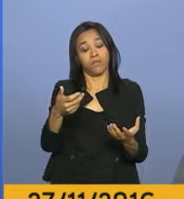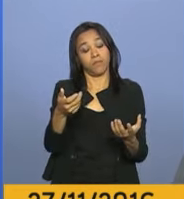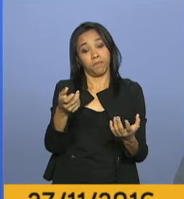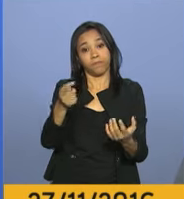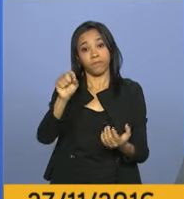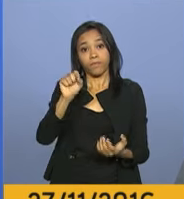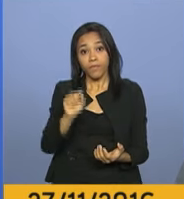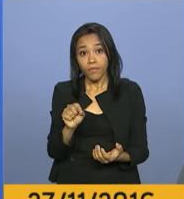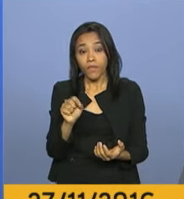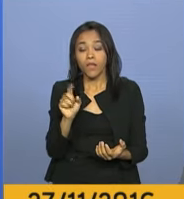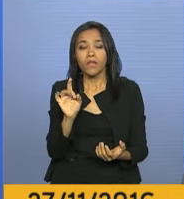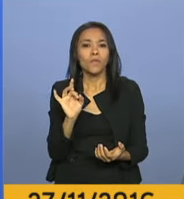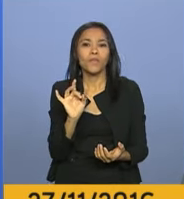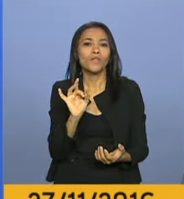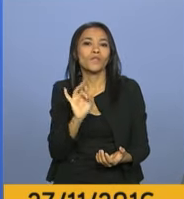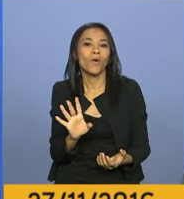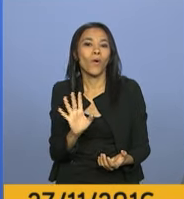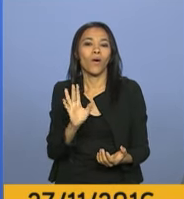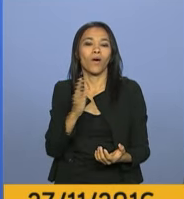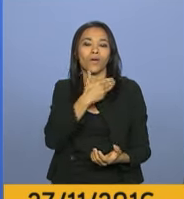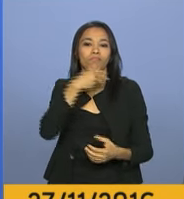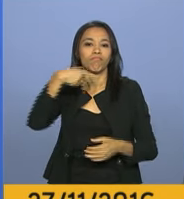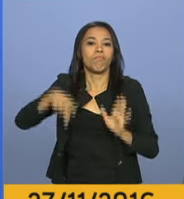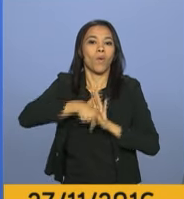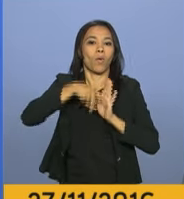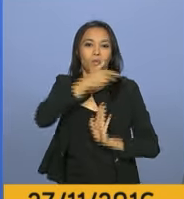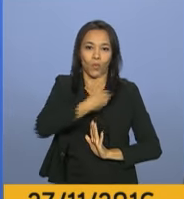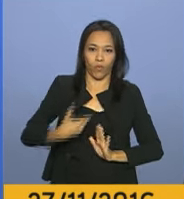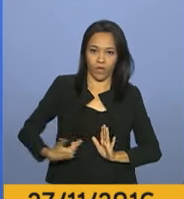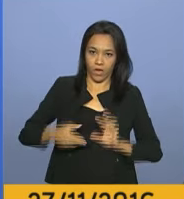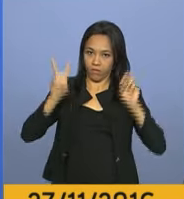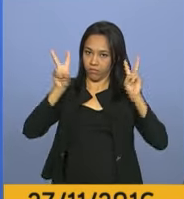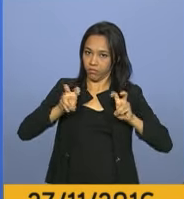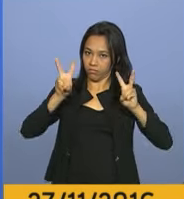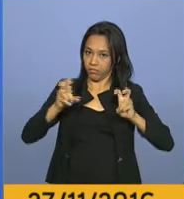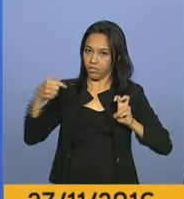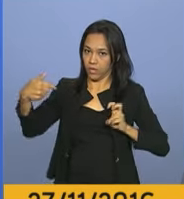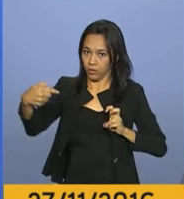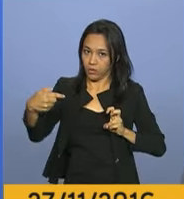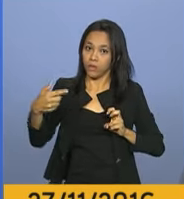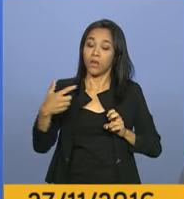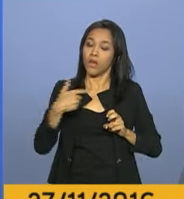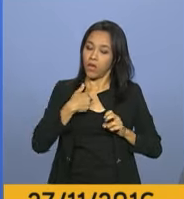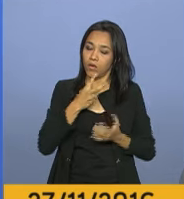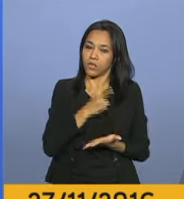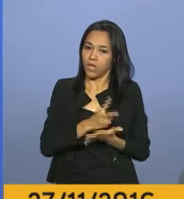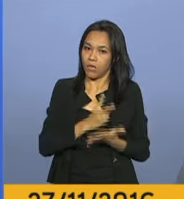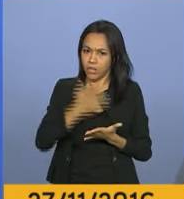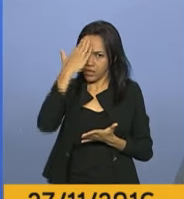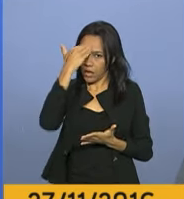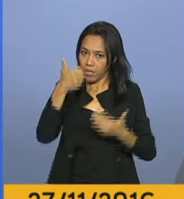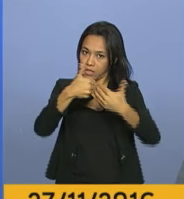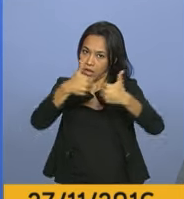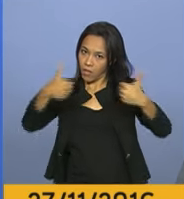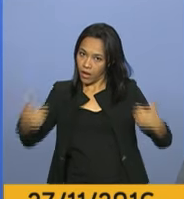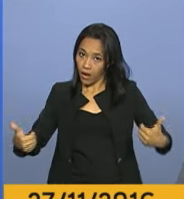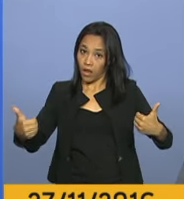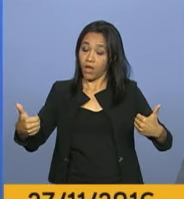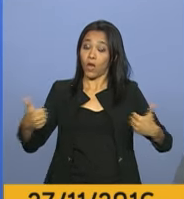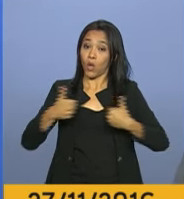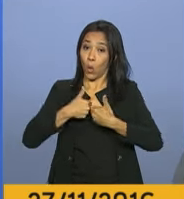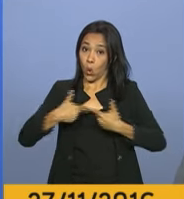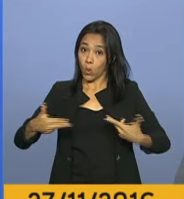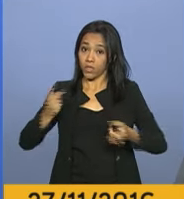sendo exatamente uma questão de governo, porque eu faço muito uma distinção entre as questões de